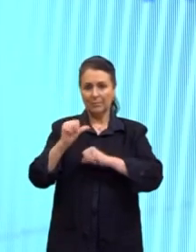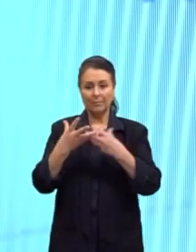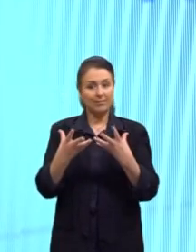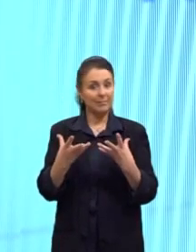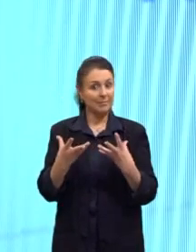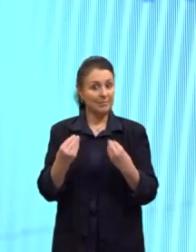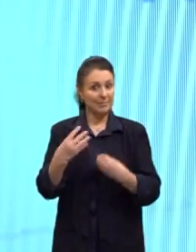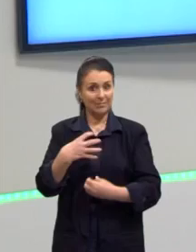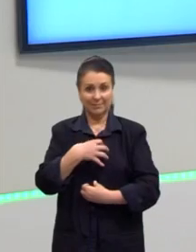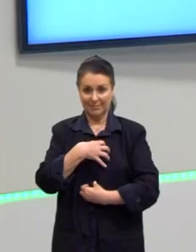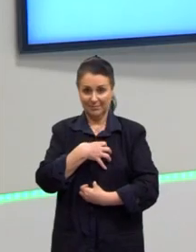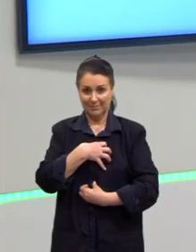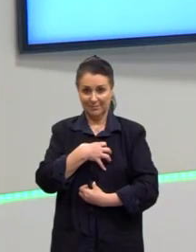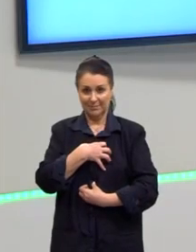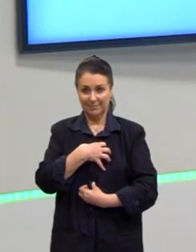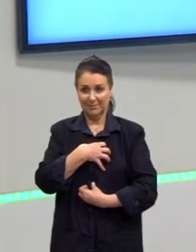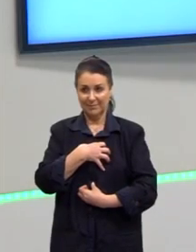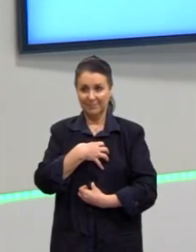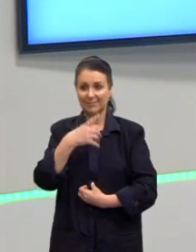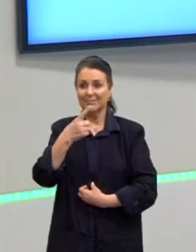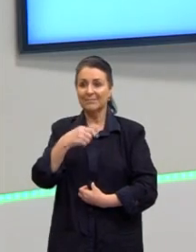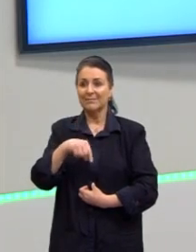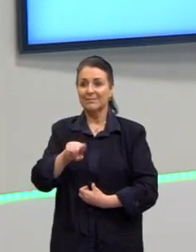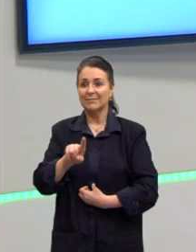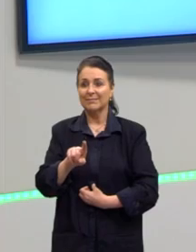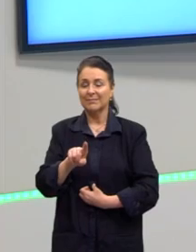Ok outro